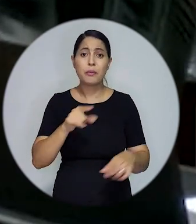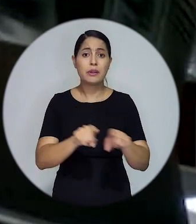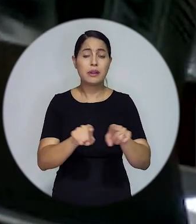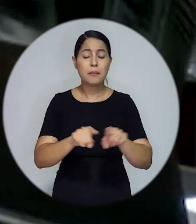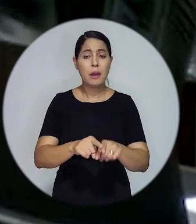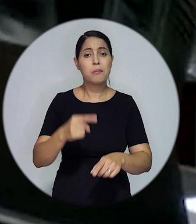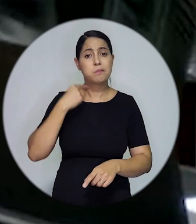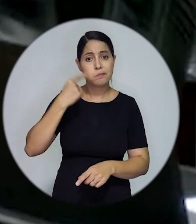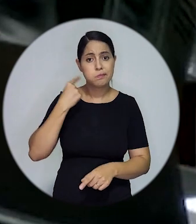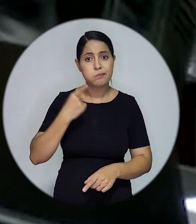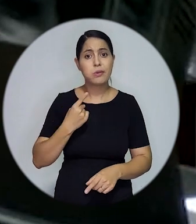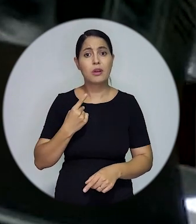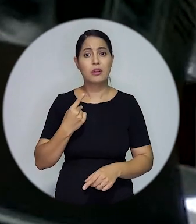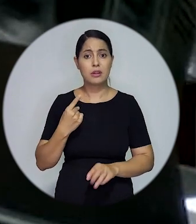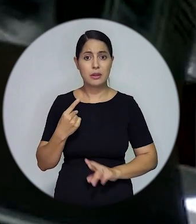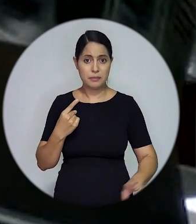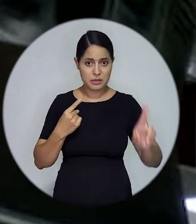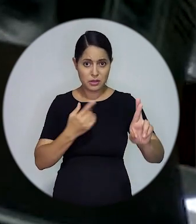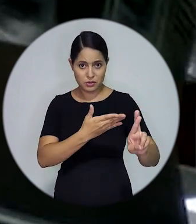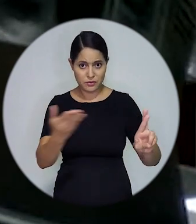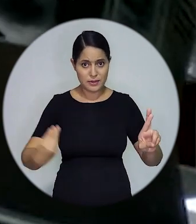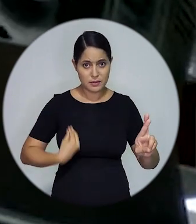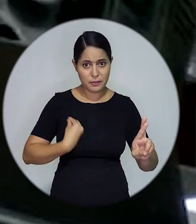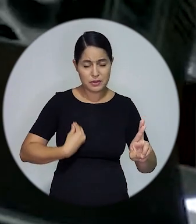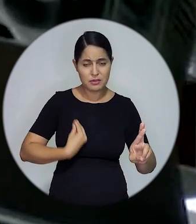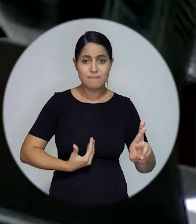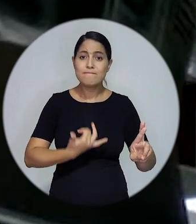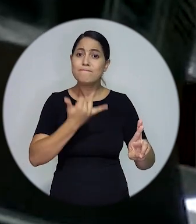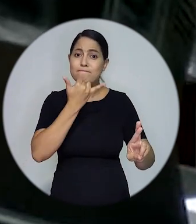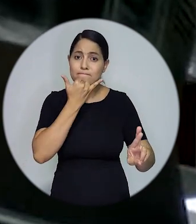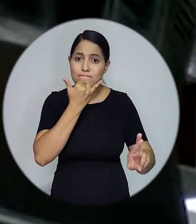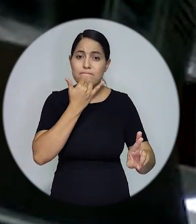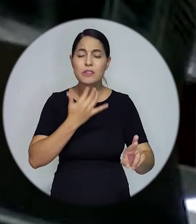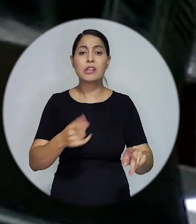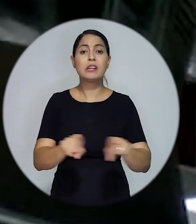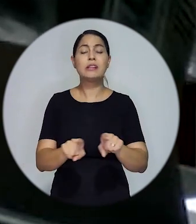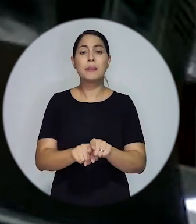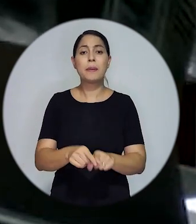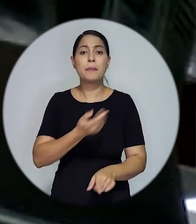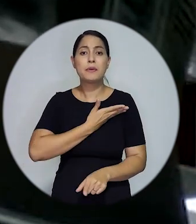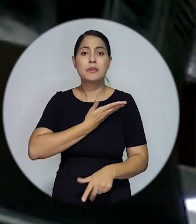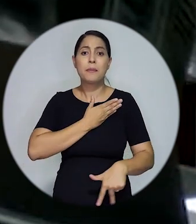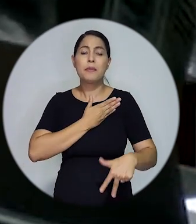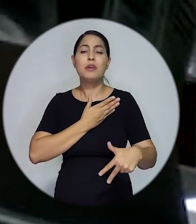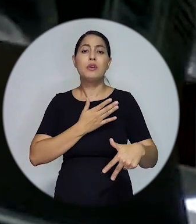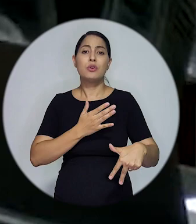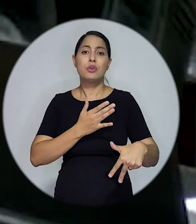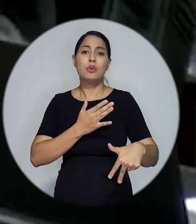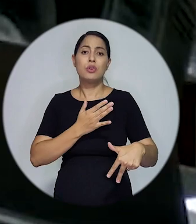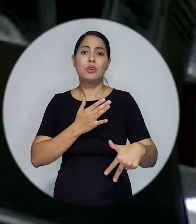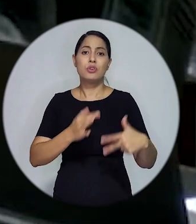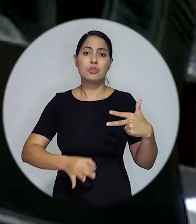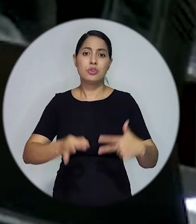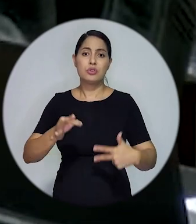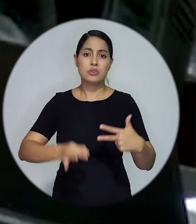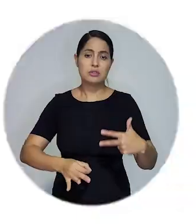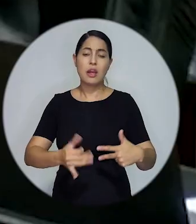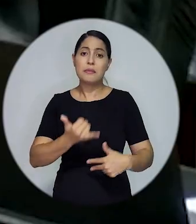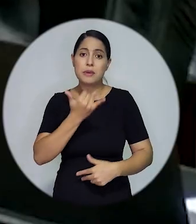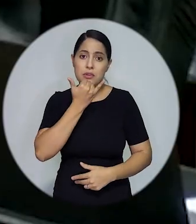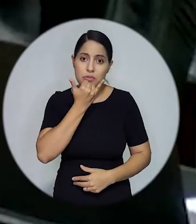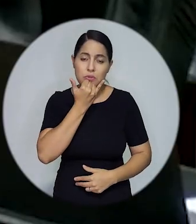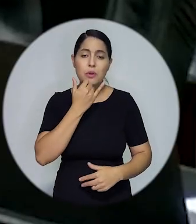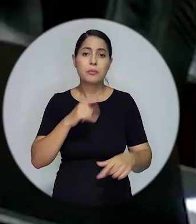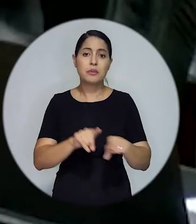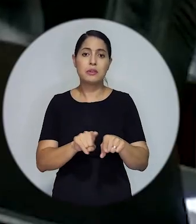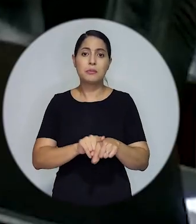nordeste, peço desculpas à advocacia, representada por senhores que estão presentes, peço desculpas aos meus colegas magistrados e